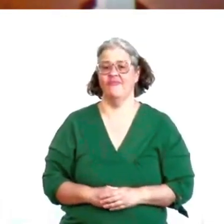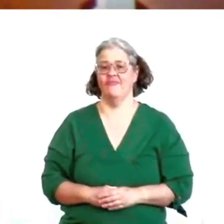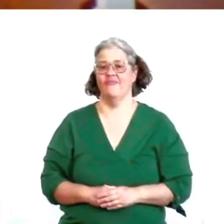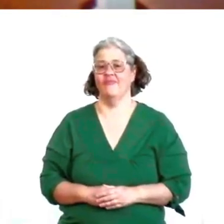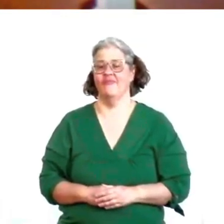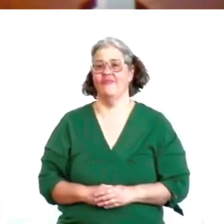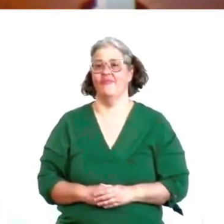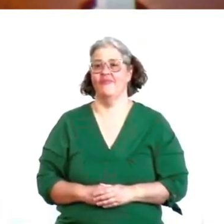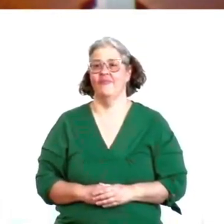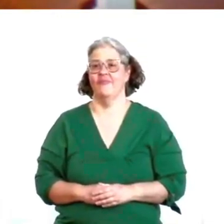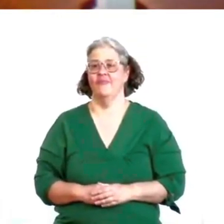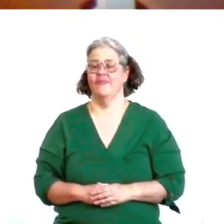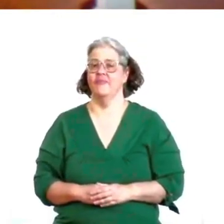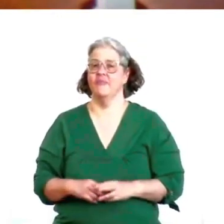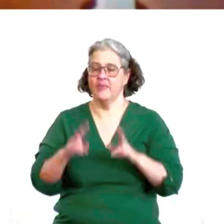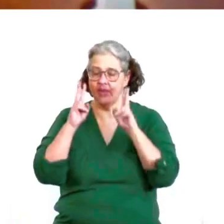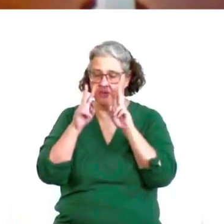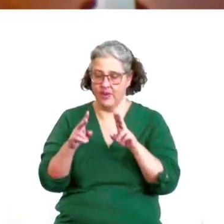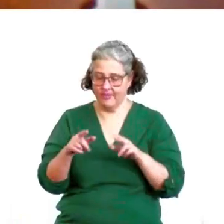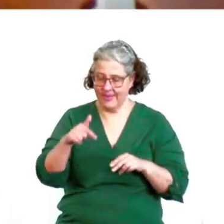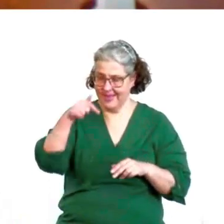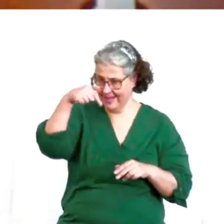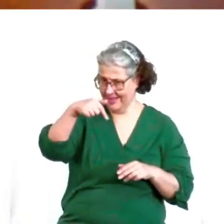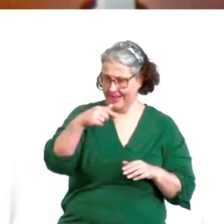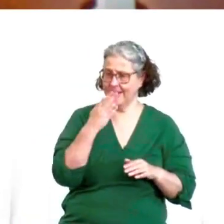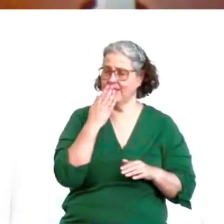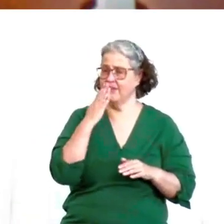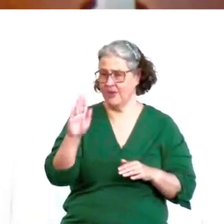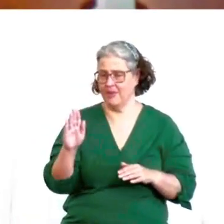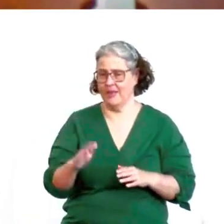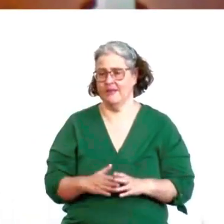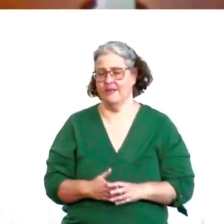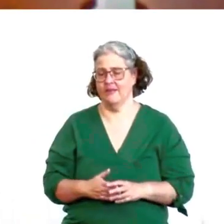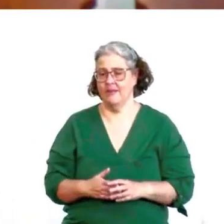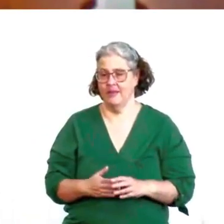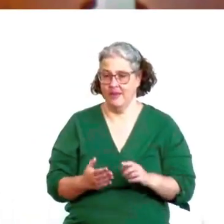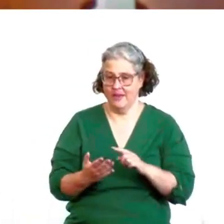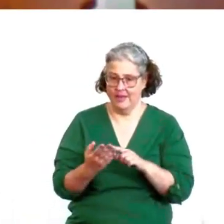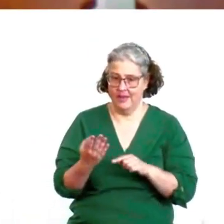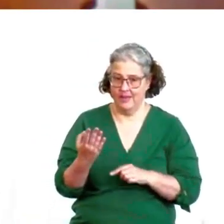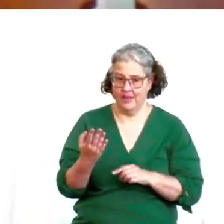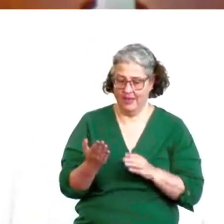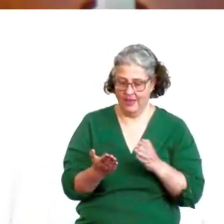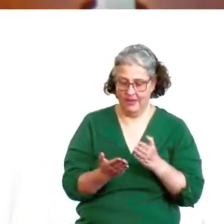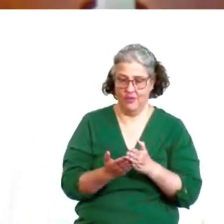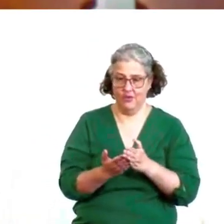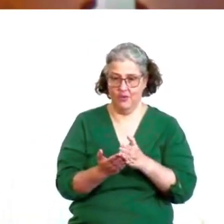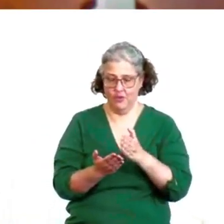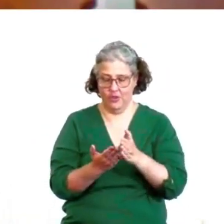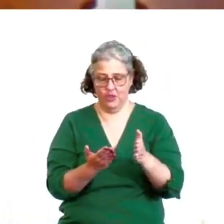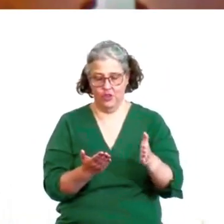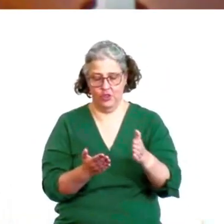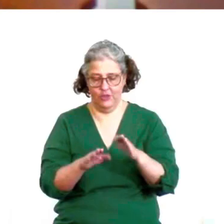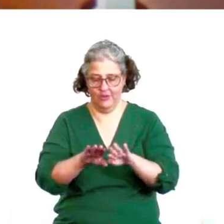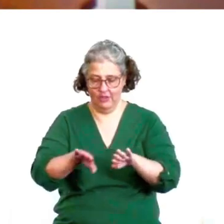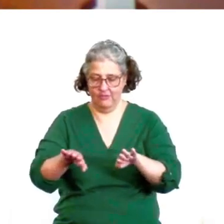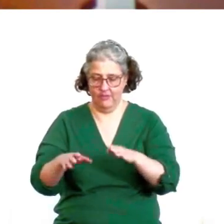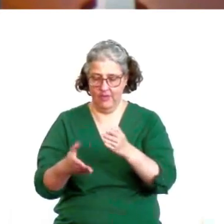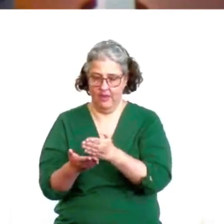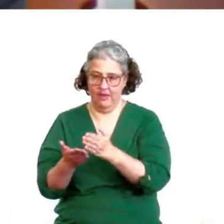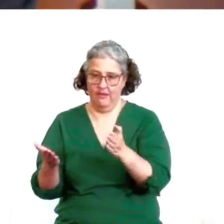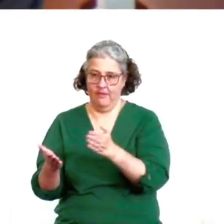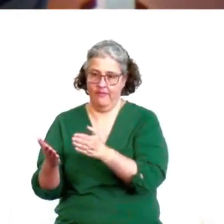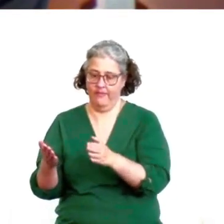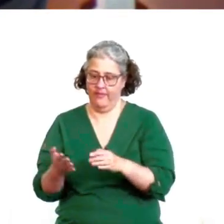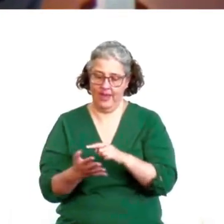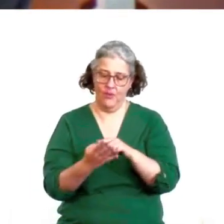Veja que dentre essas sete promessas, nós podemos dividir elas da seguinte forma. As